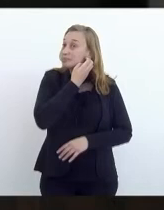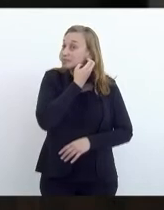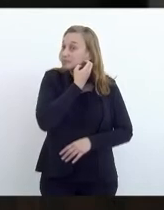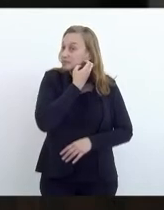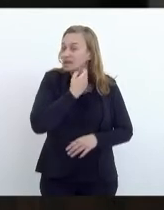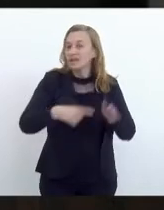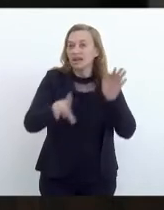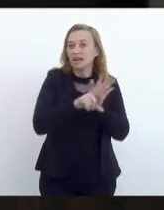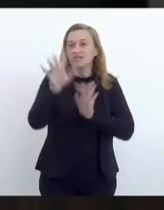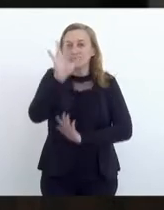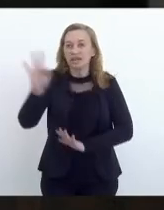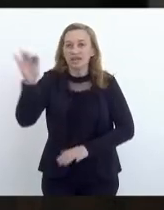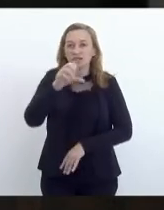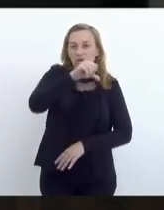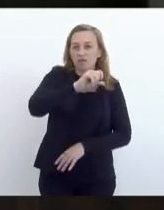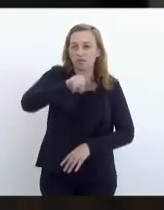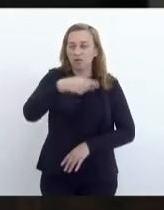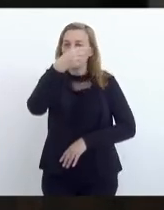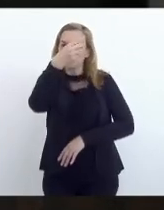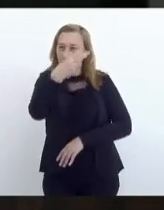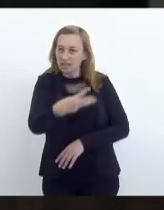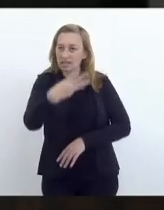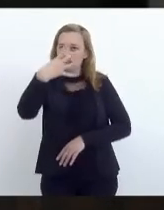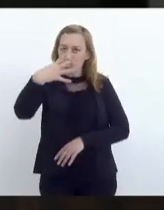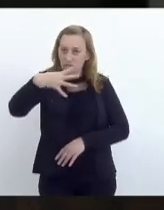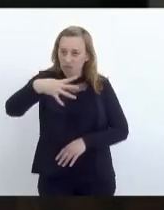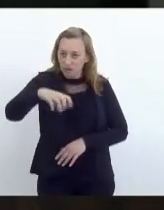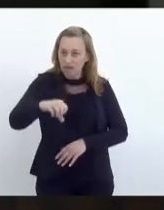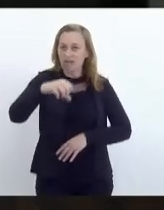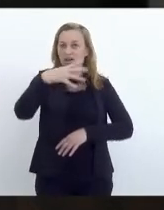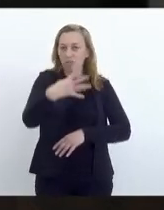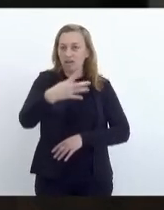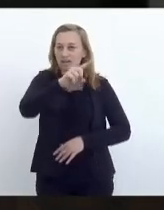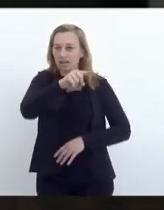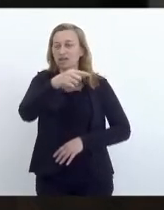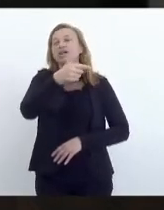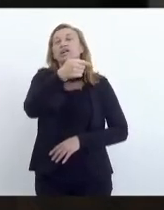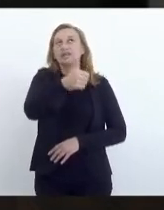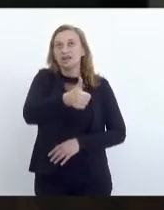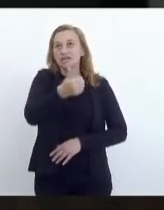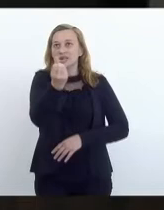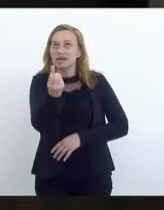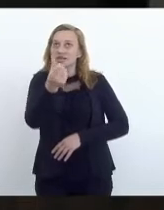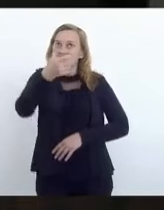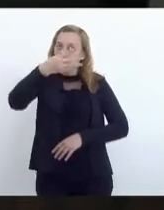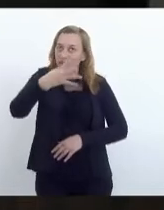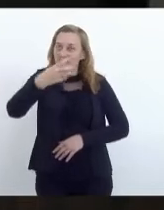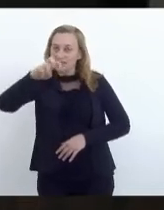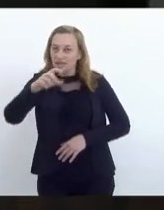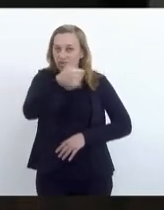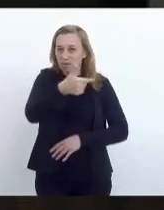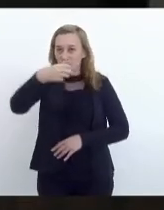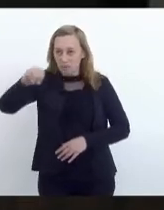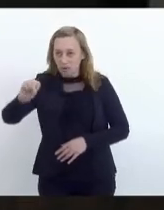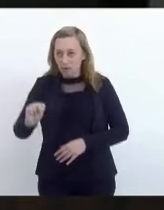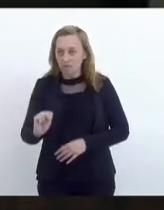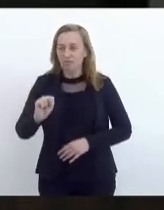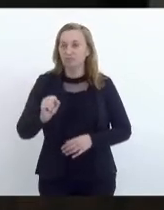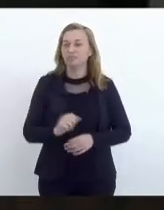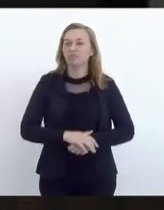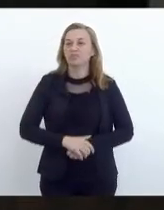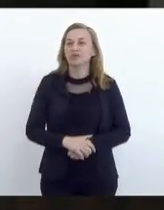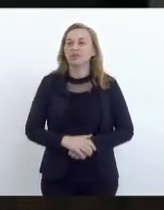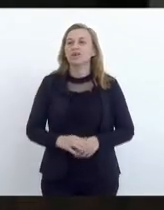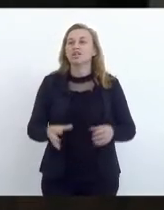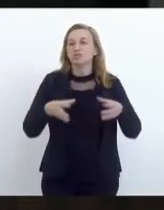nas leis federais 9.394 de 96 e 11.645 de 2008. Pendente de pareceres